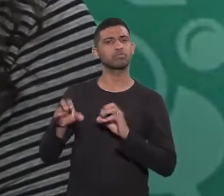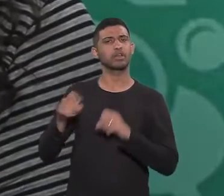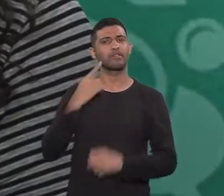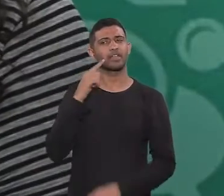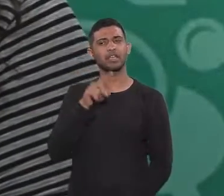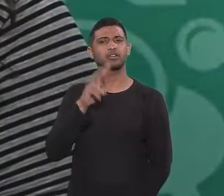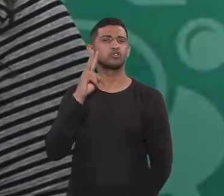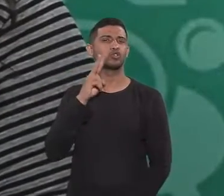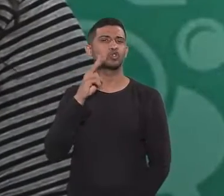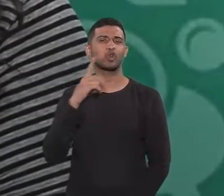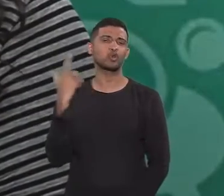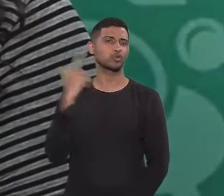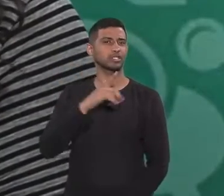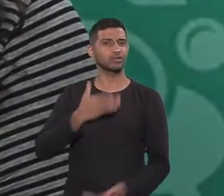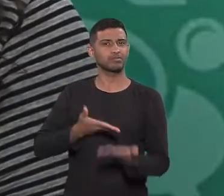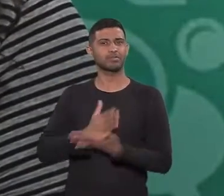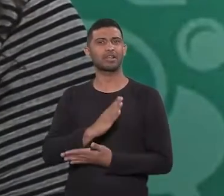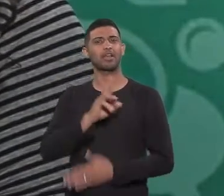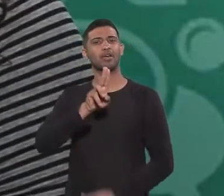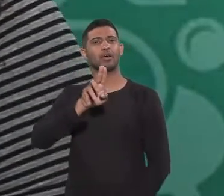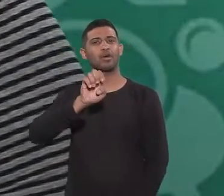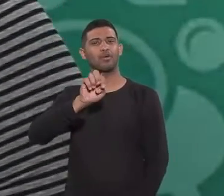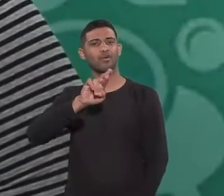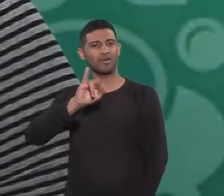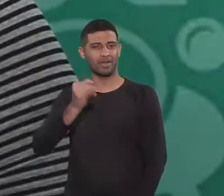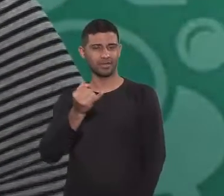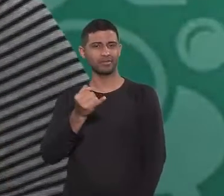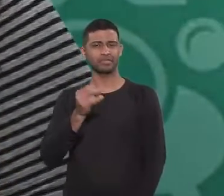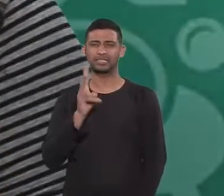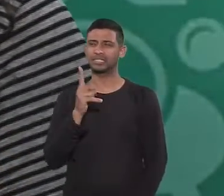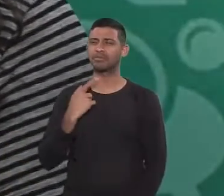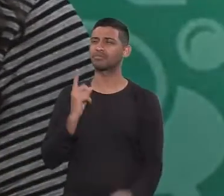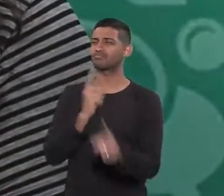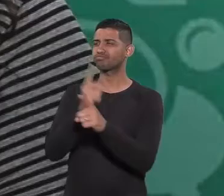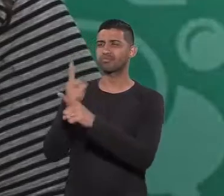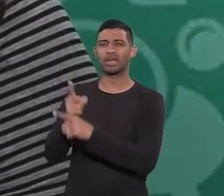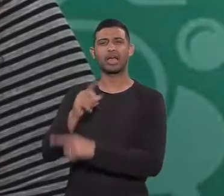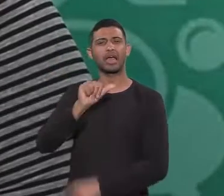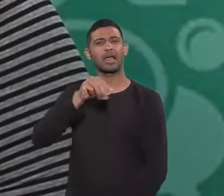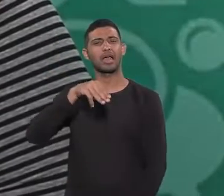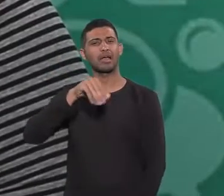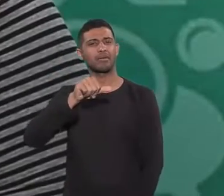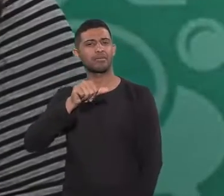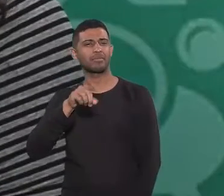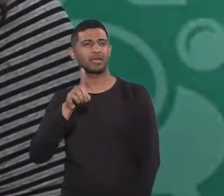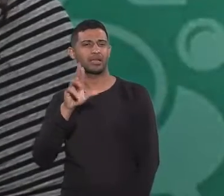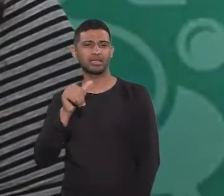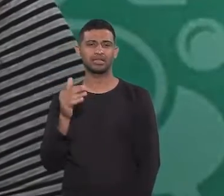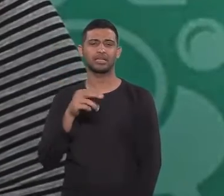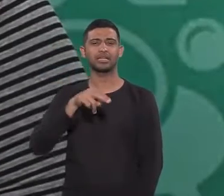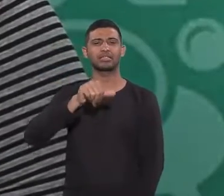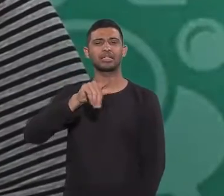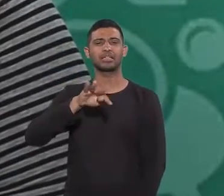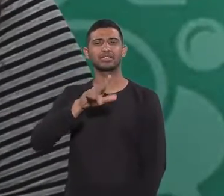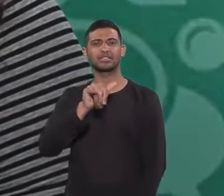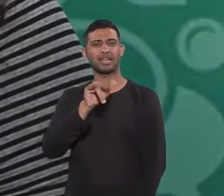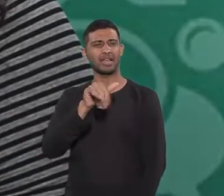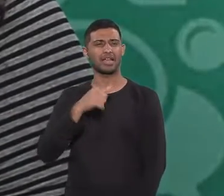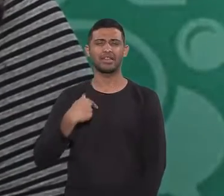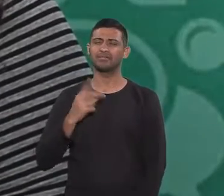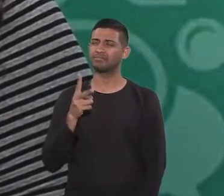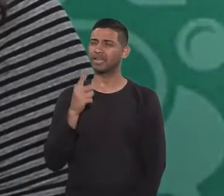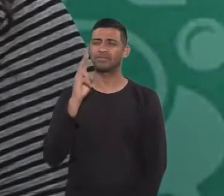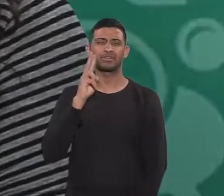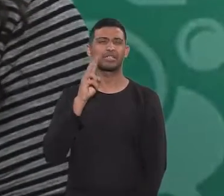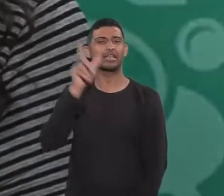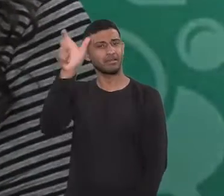turma que eu dei aula são todas histórias, e eles passaram para a UERJ, então são alunos que eu encontro sempre. Como a Amanda, a Natália, né, foram alunos assim,